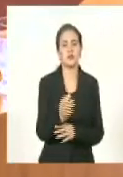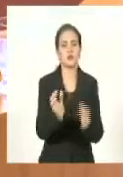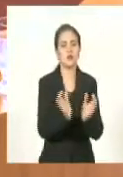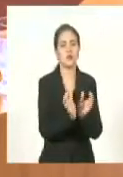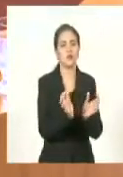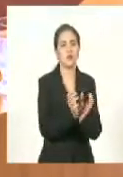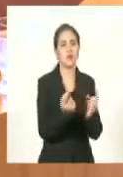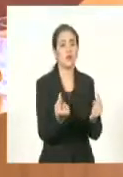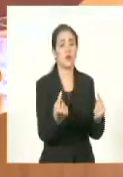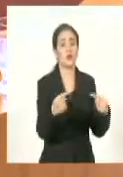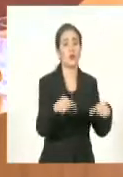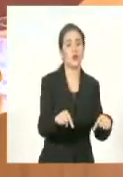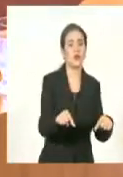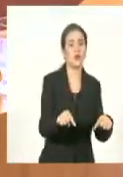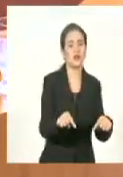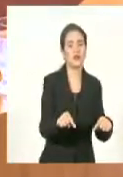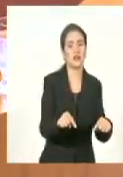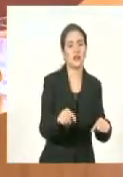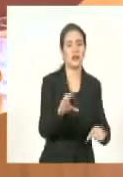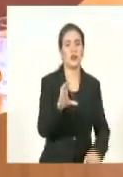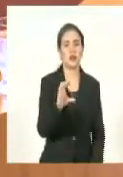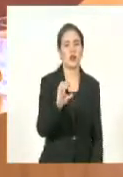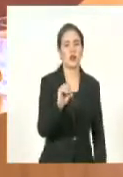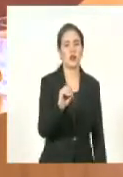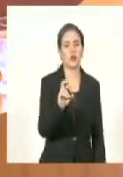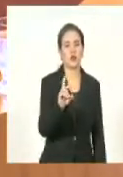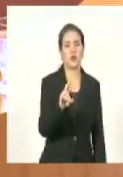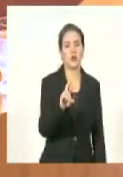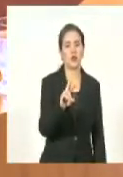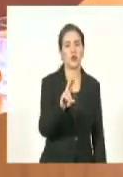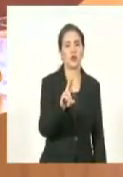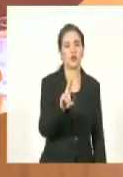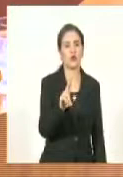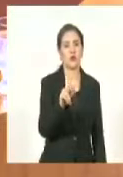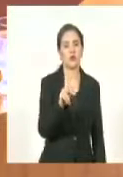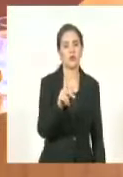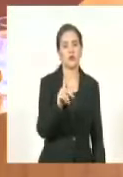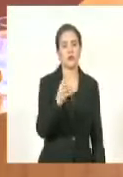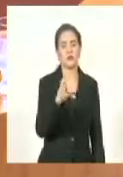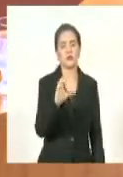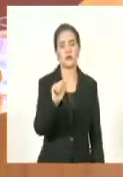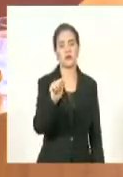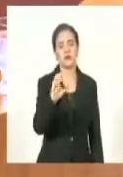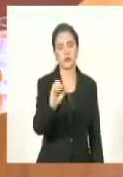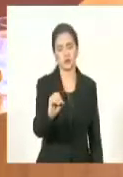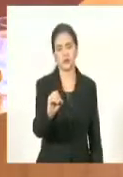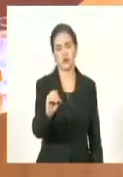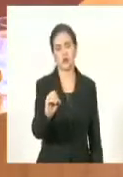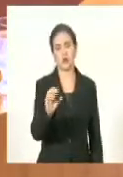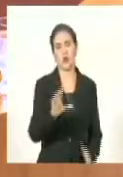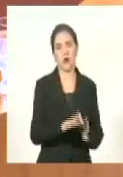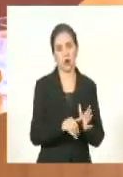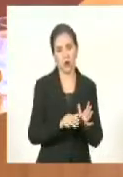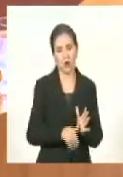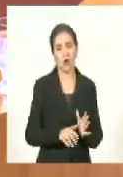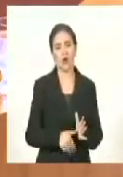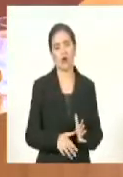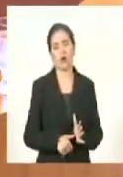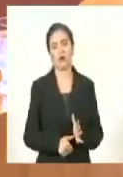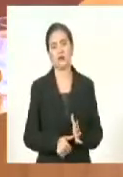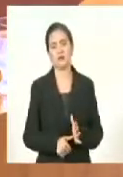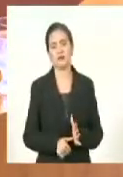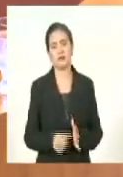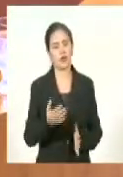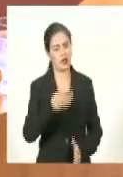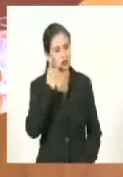falo em perseguição. Ouvi Vossa Excelência falar aqui outro dia, e Vossa Excelência tem razão em relação a essa